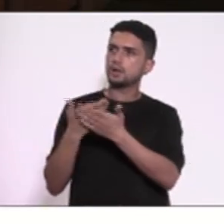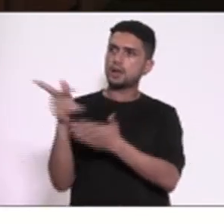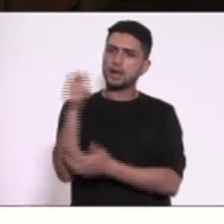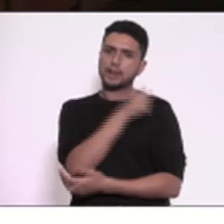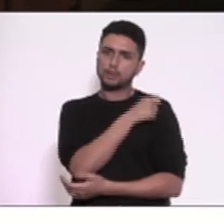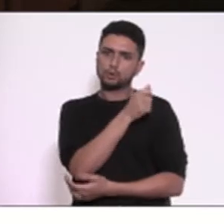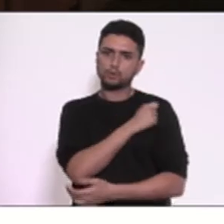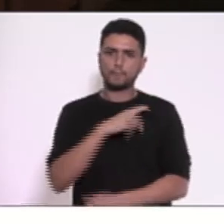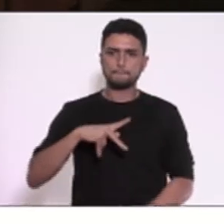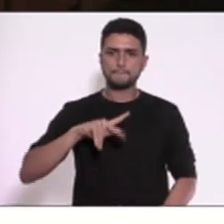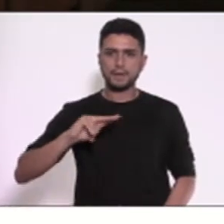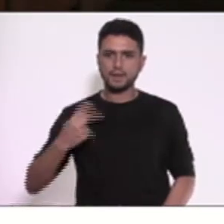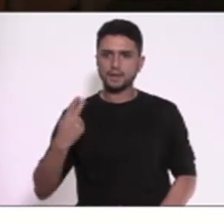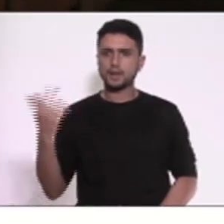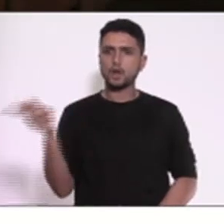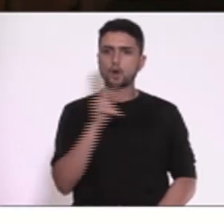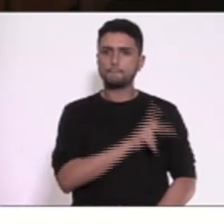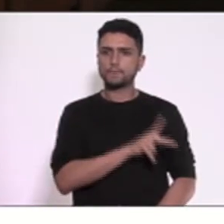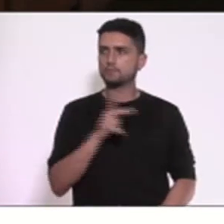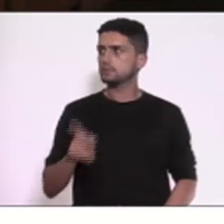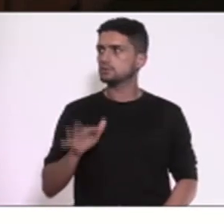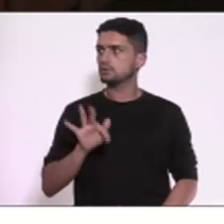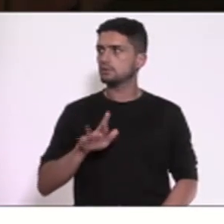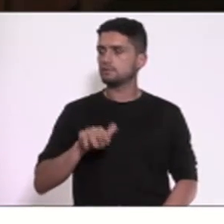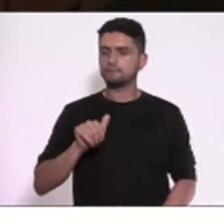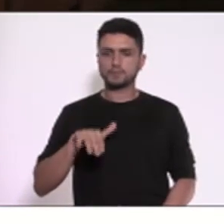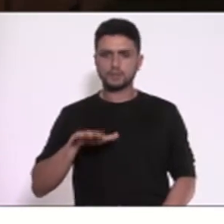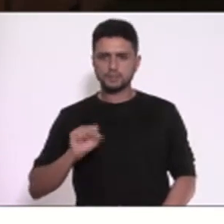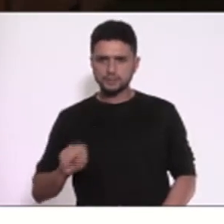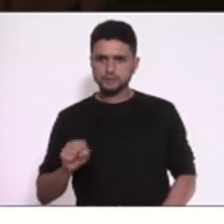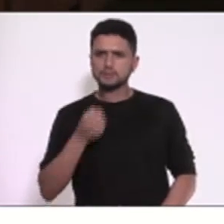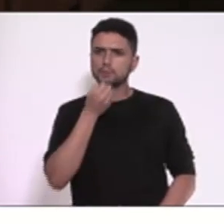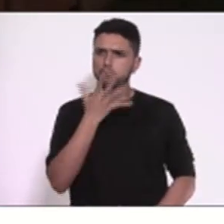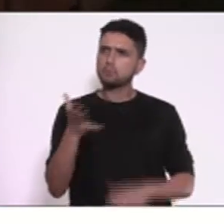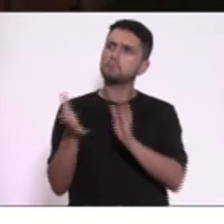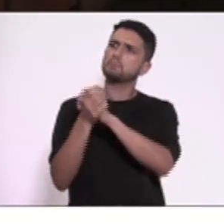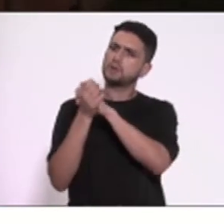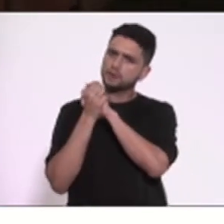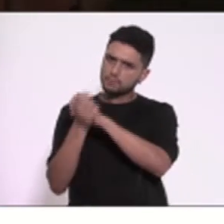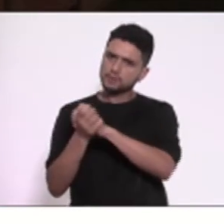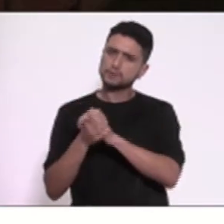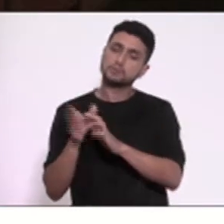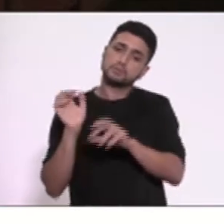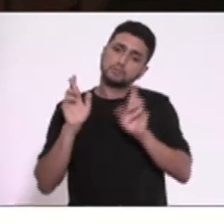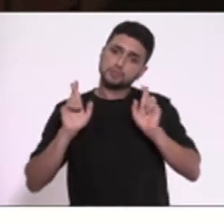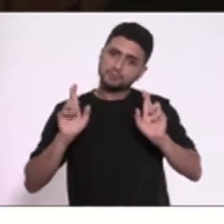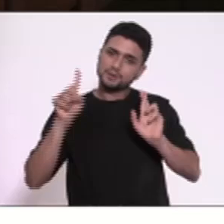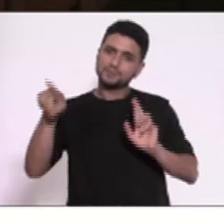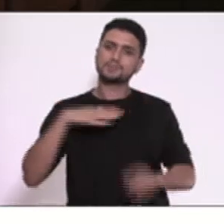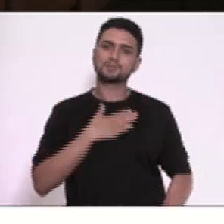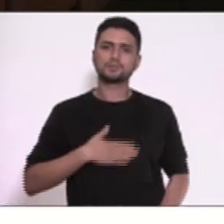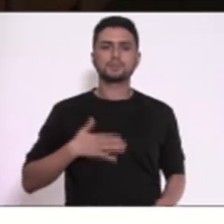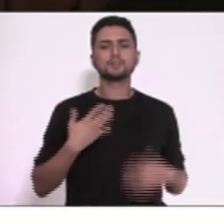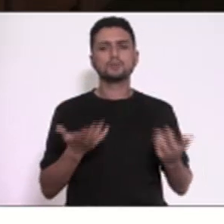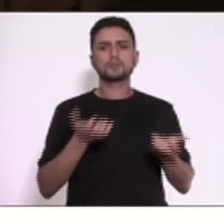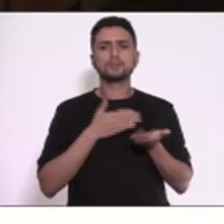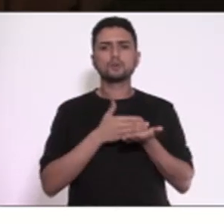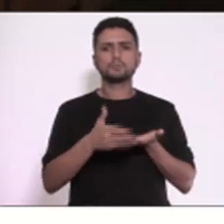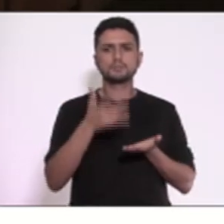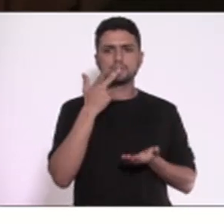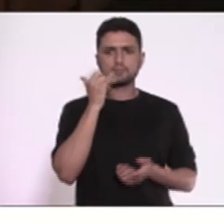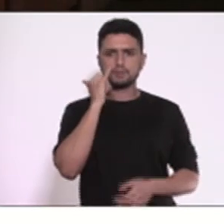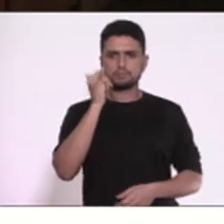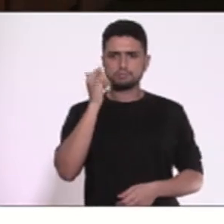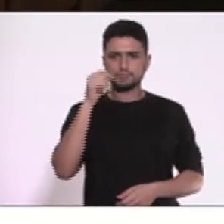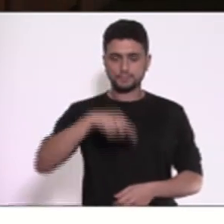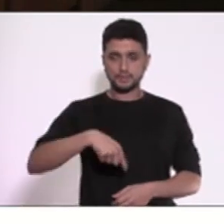professor Francis. Parabéns pela visita, espero que estejam gostando aqui desse espaço. E queria começar a minha fala exatamente nesse lugar,